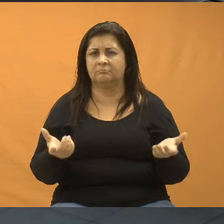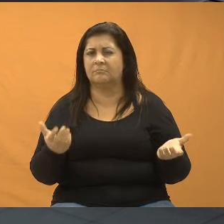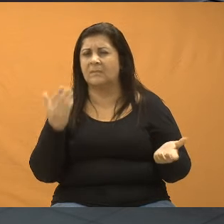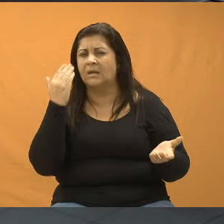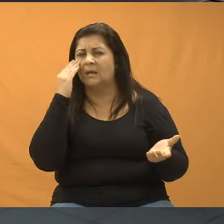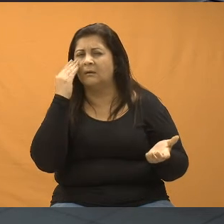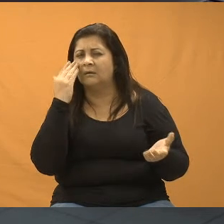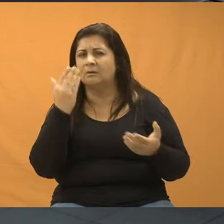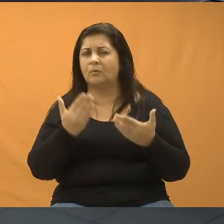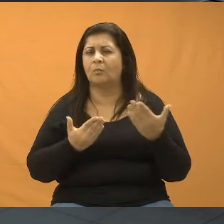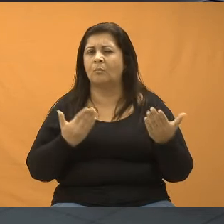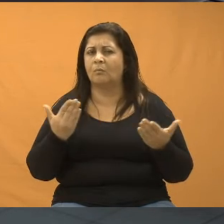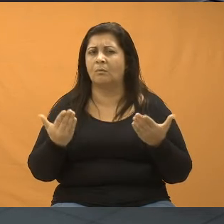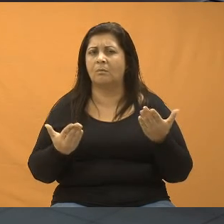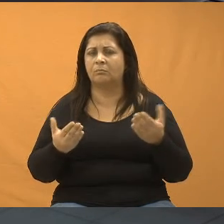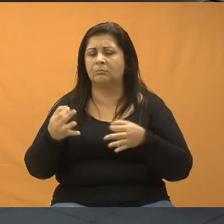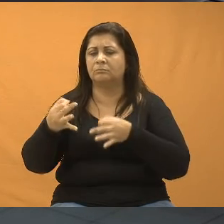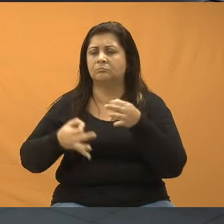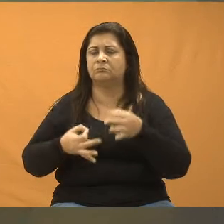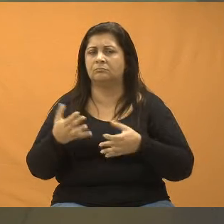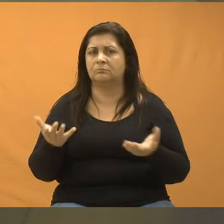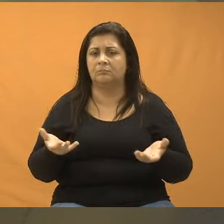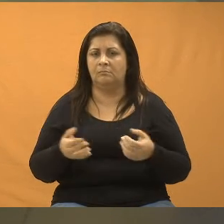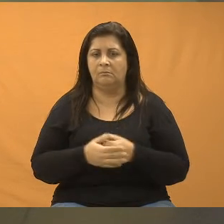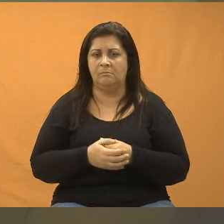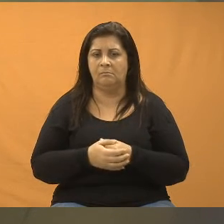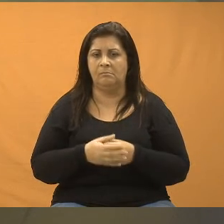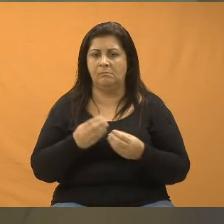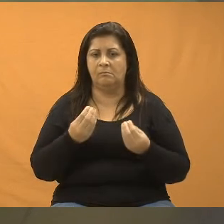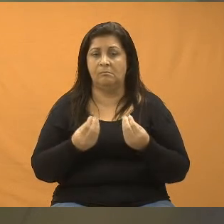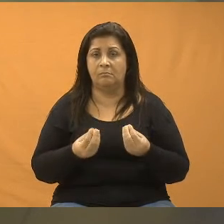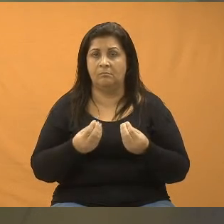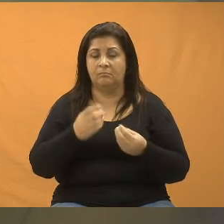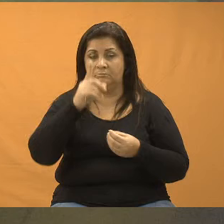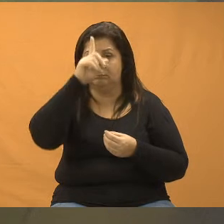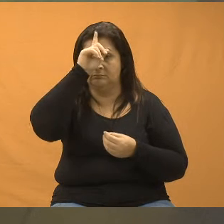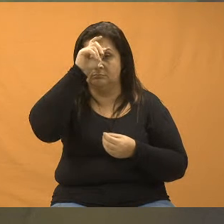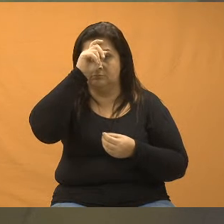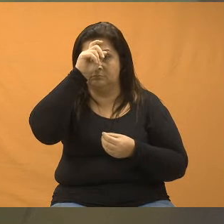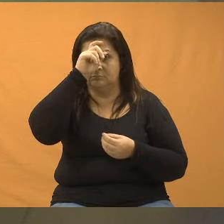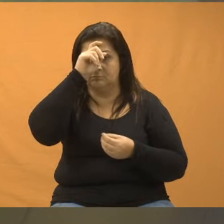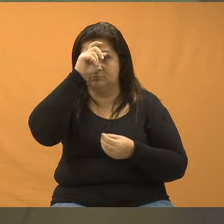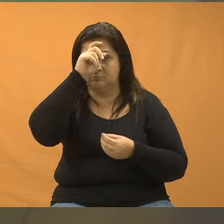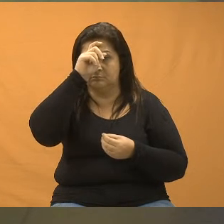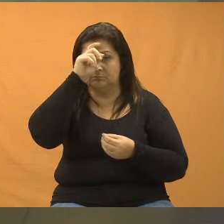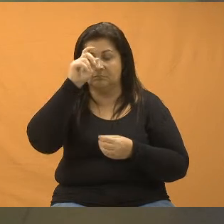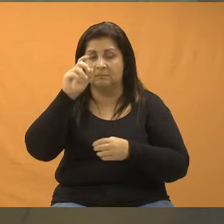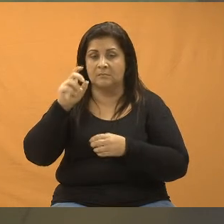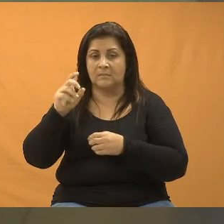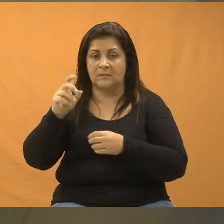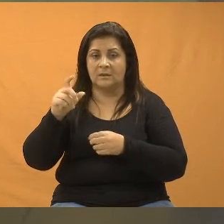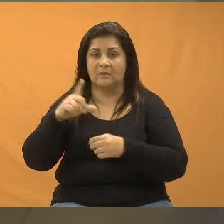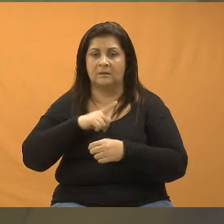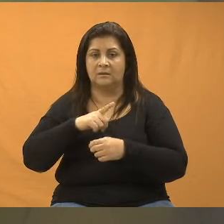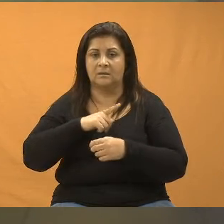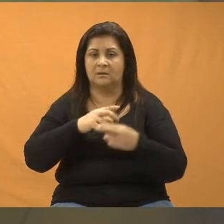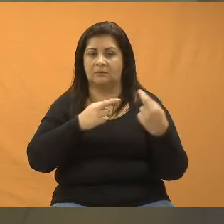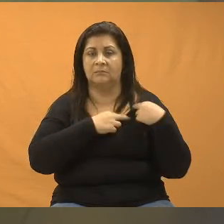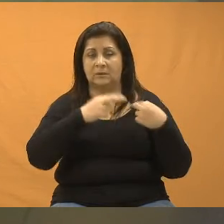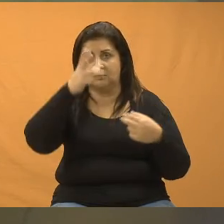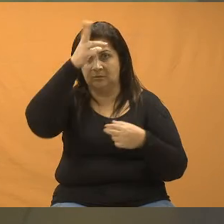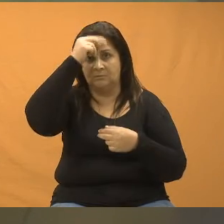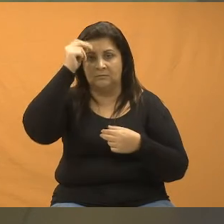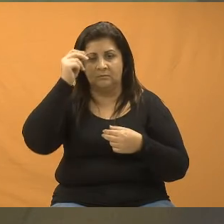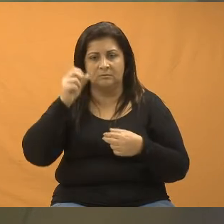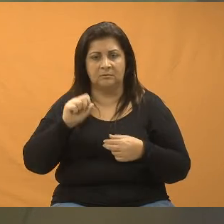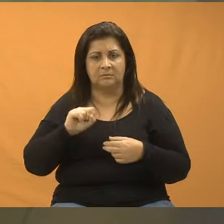jurídico, como a Santa Casa estava sob intervenção da prefeitura, se a autorização para que se fazer esse